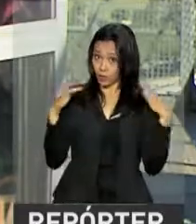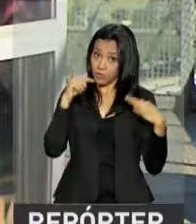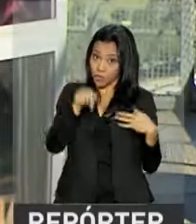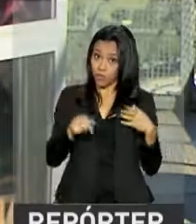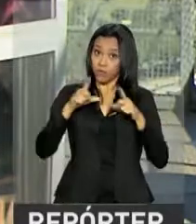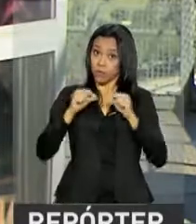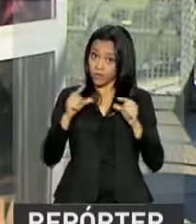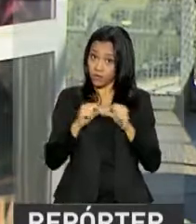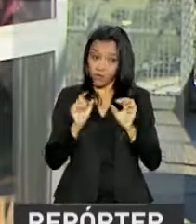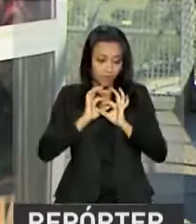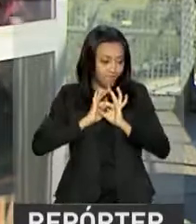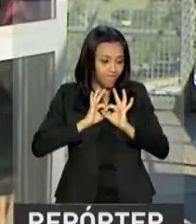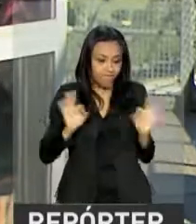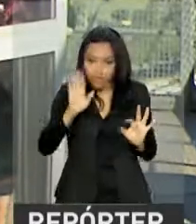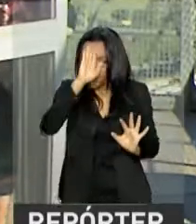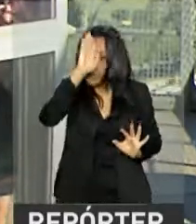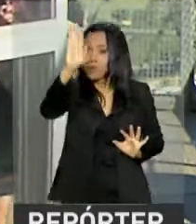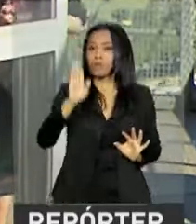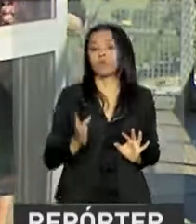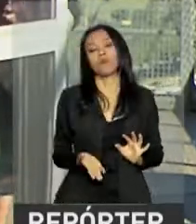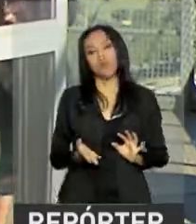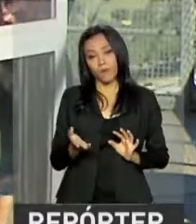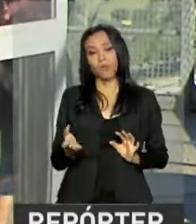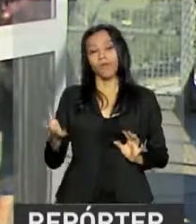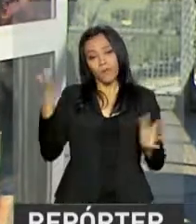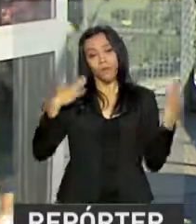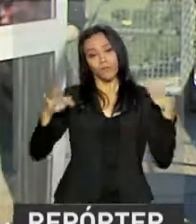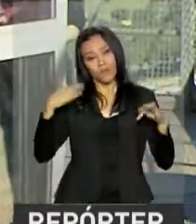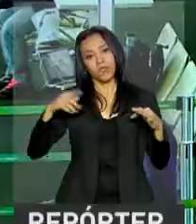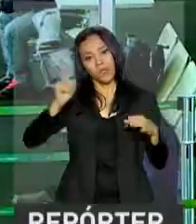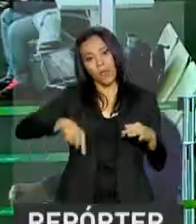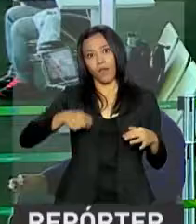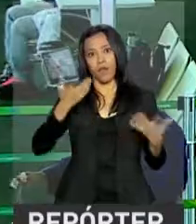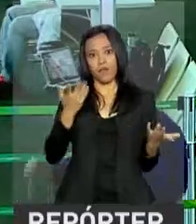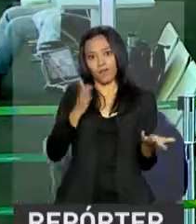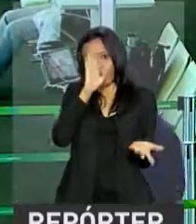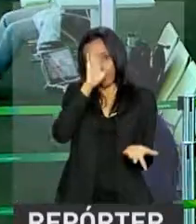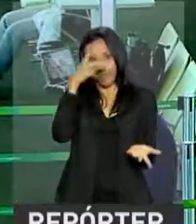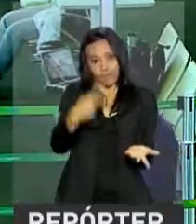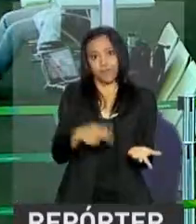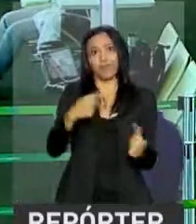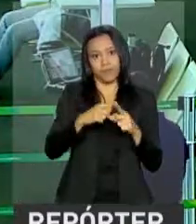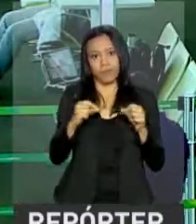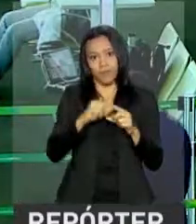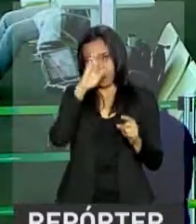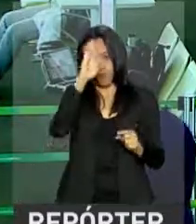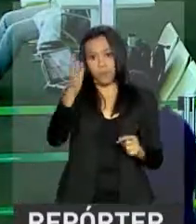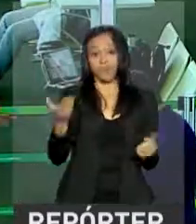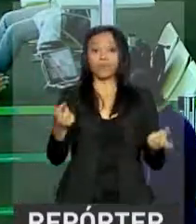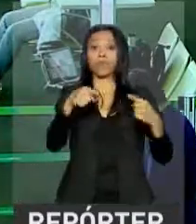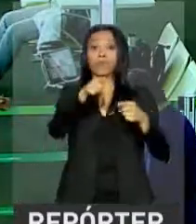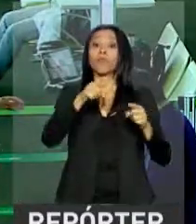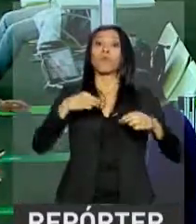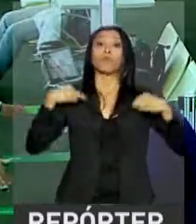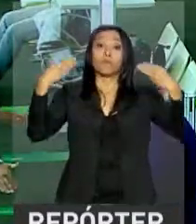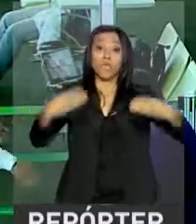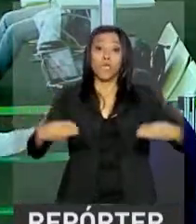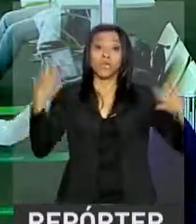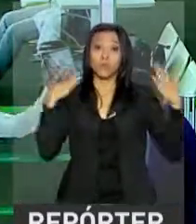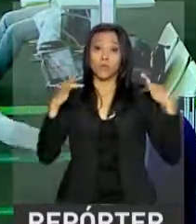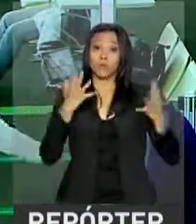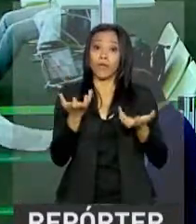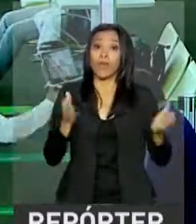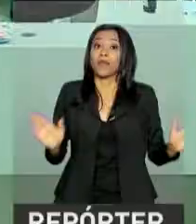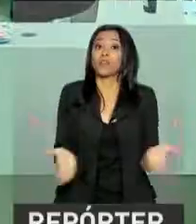Brasília, é a atividade principal e o turismo é uma delas, né? O Ministério do Turismo quer incentivar também as